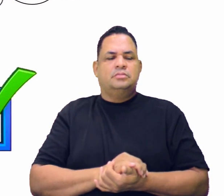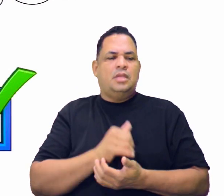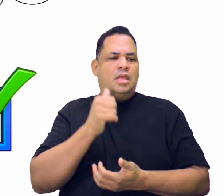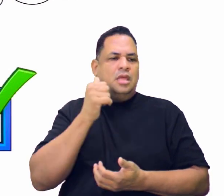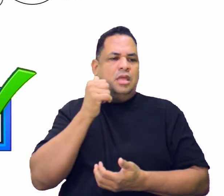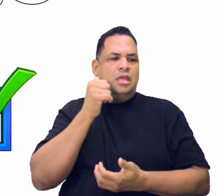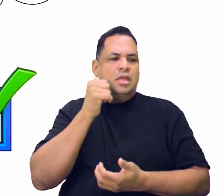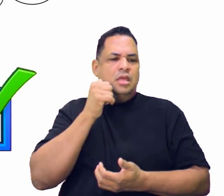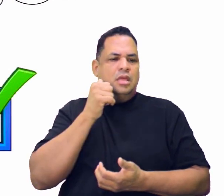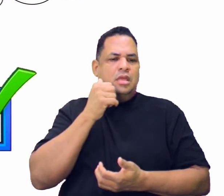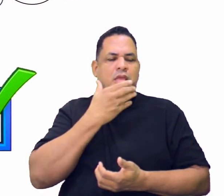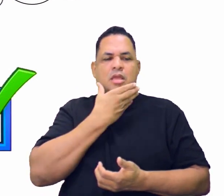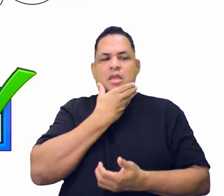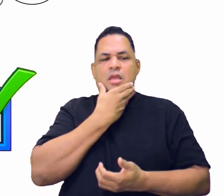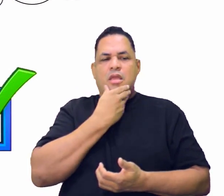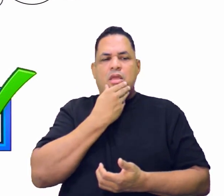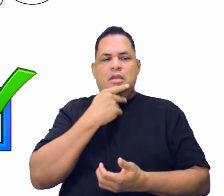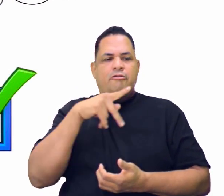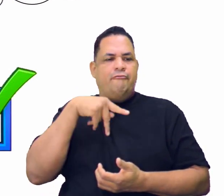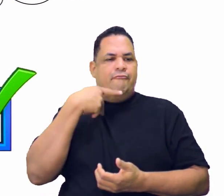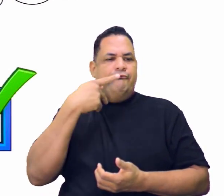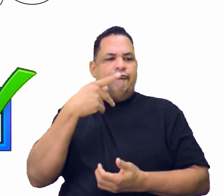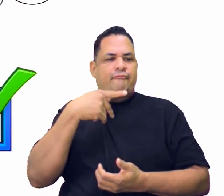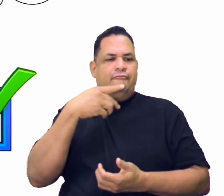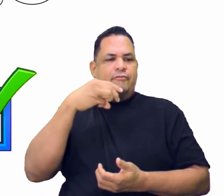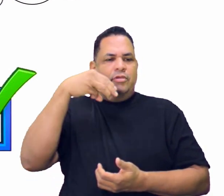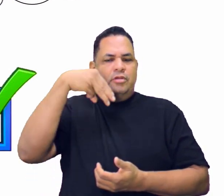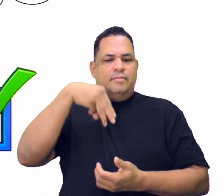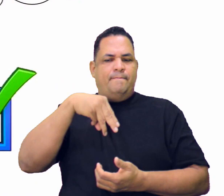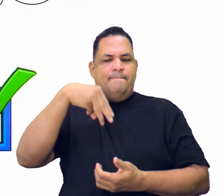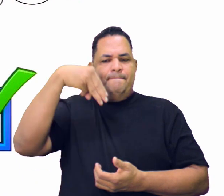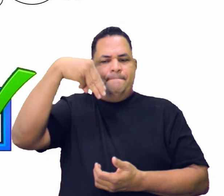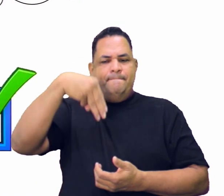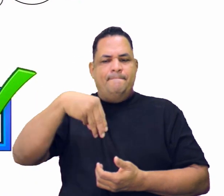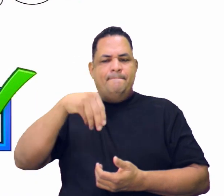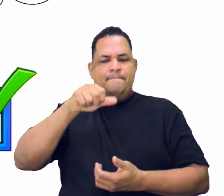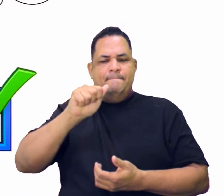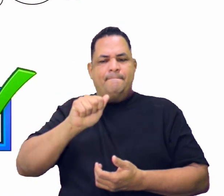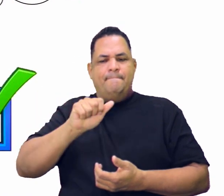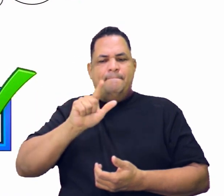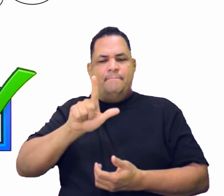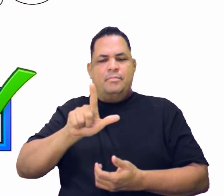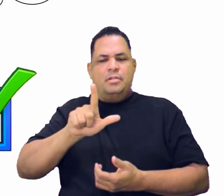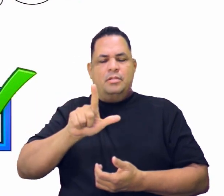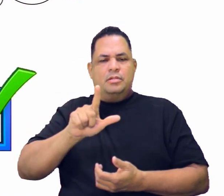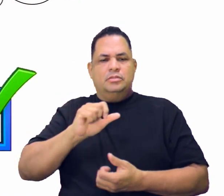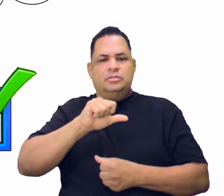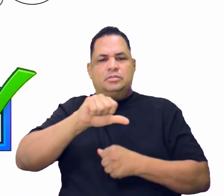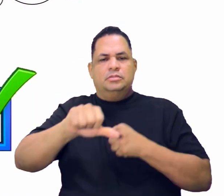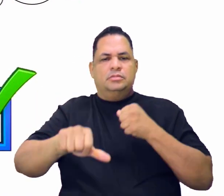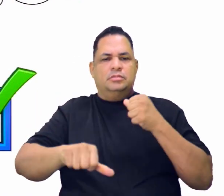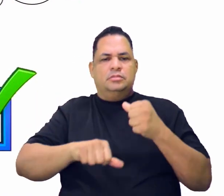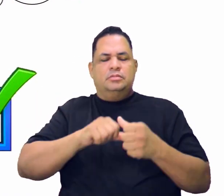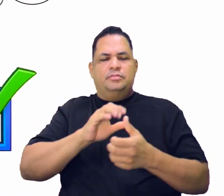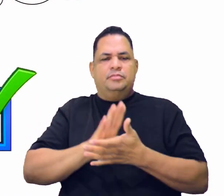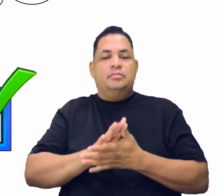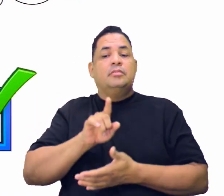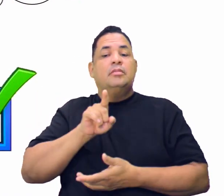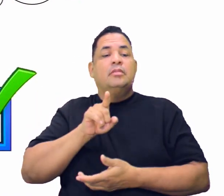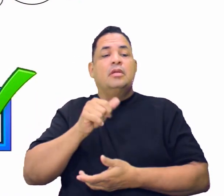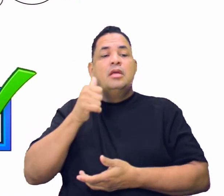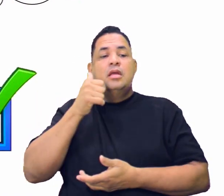Ele fala mal. Quando eu falo assim, ele fala mal. Aí você troca, ele